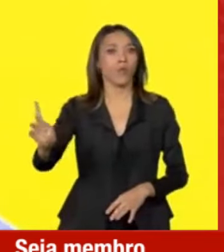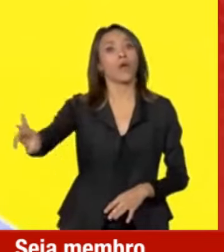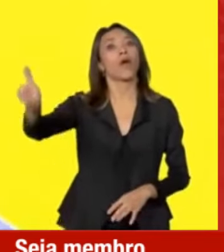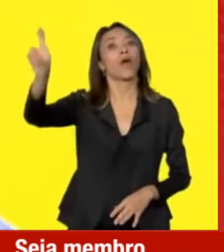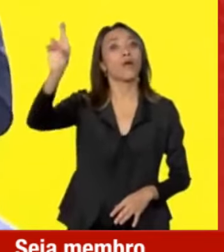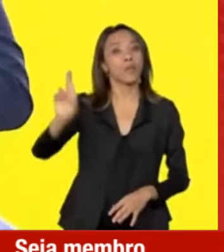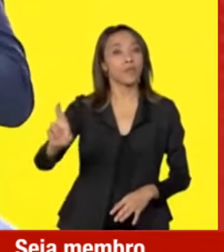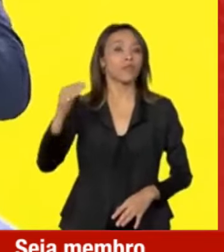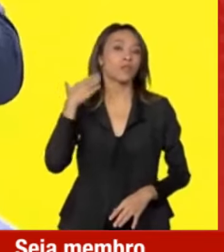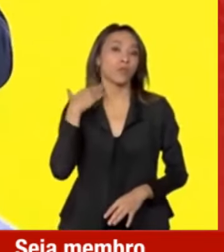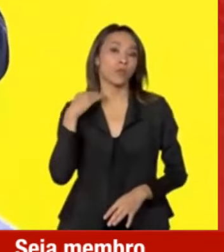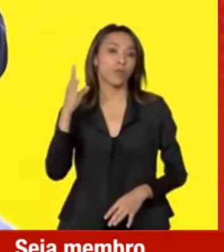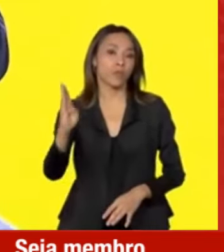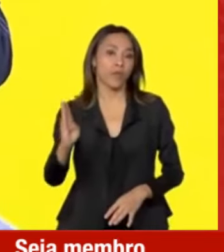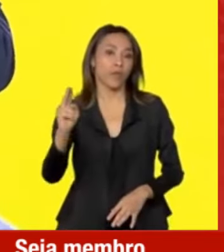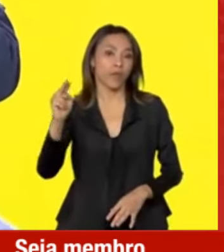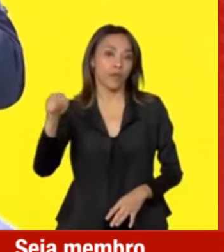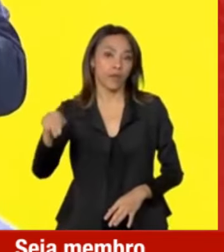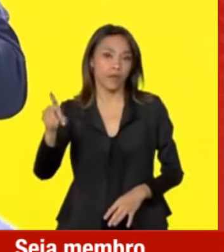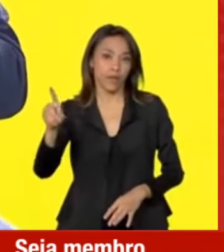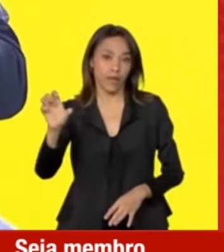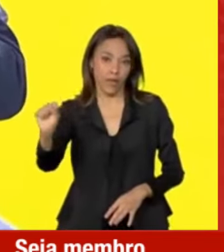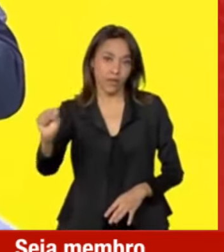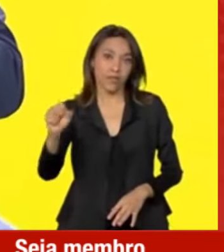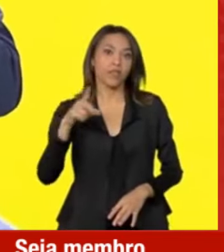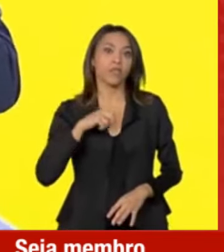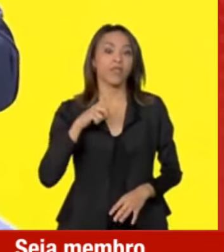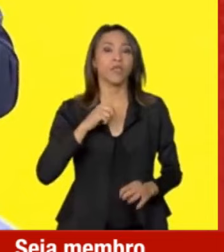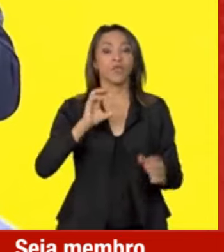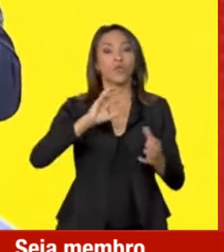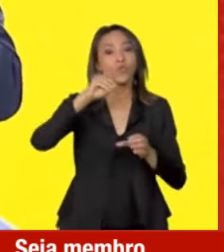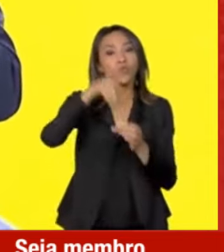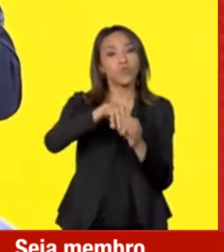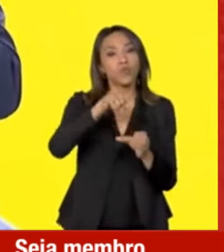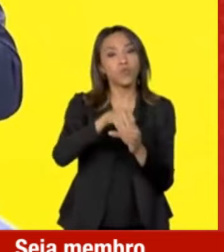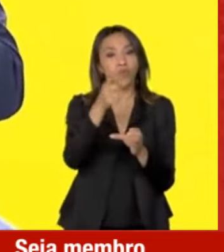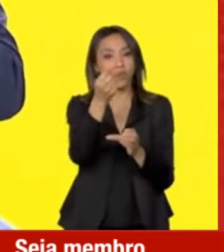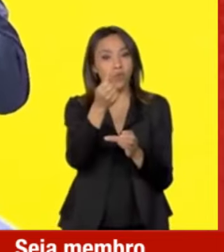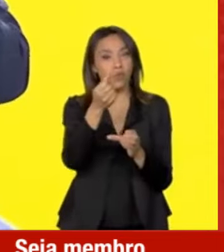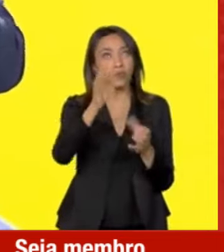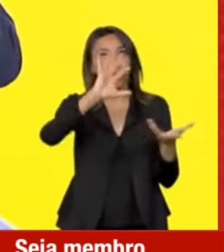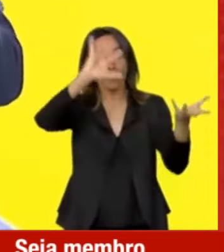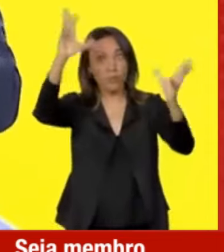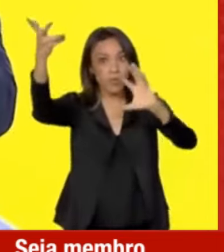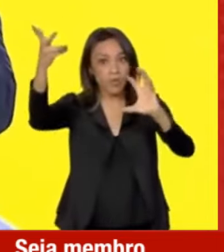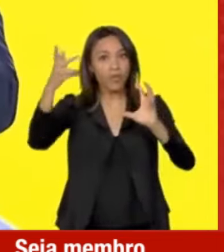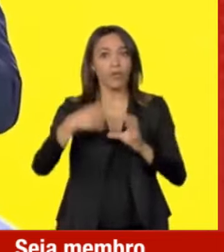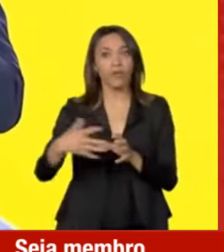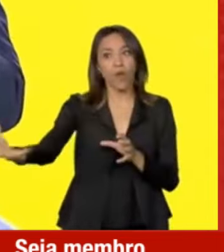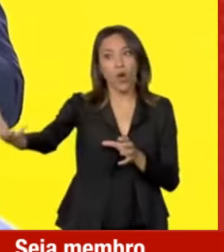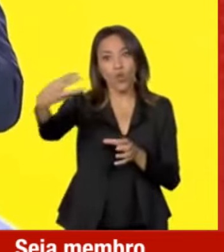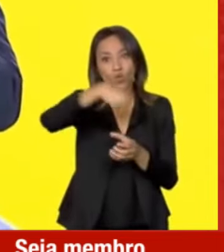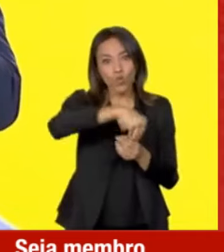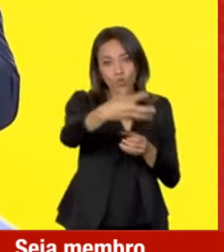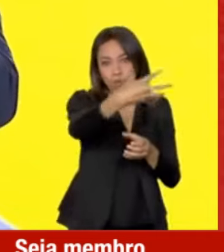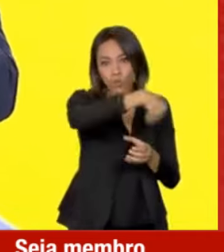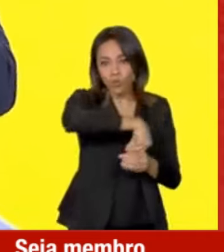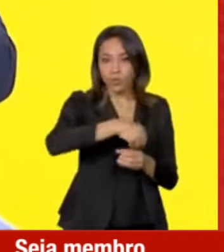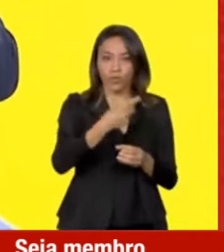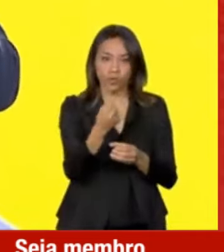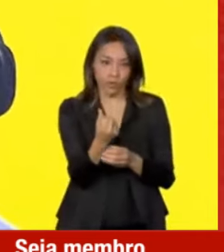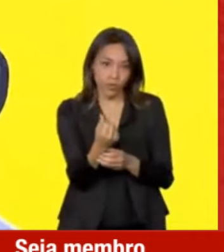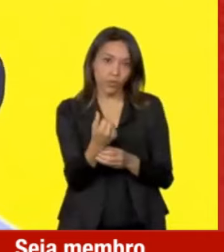via Fundo Clima vai selecionar exatamente os produtos com alta taxa de retorno